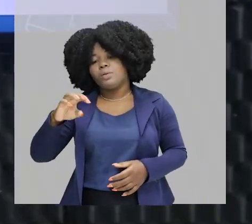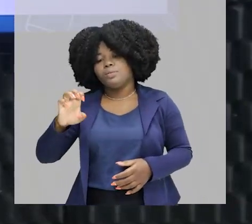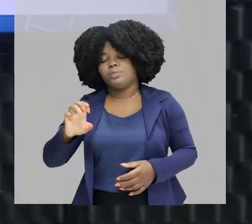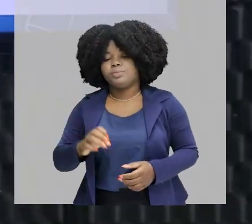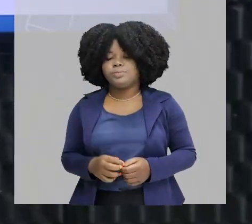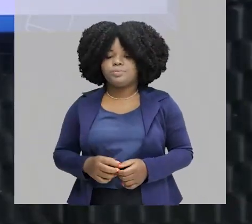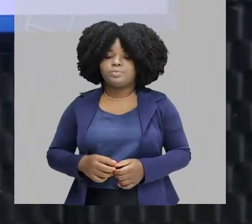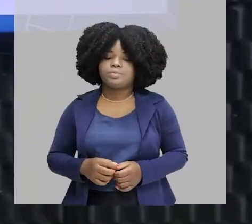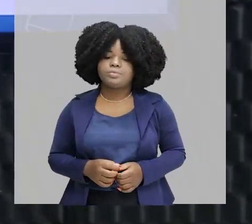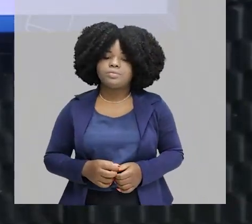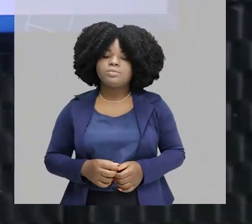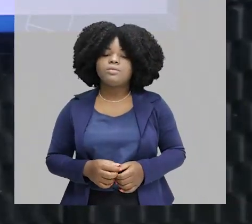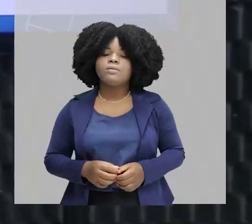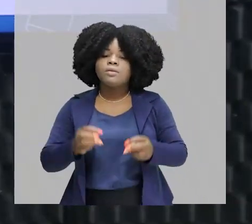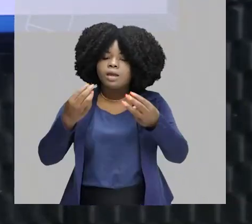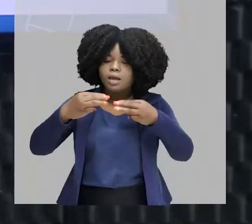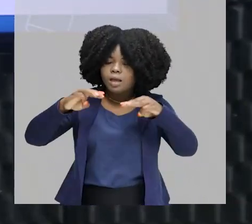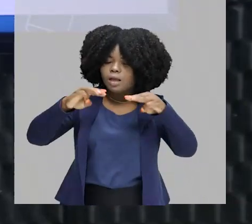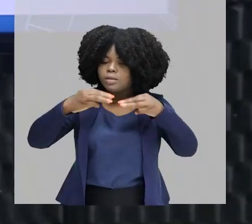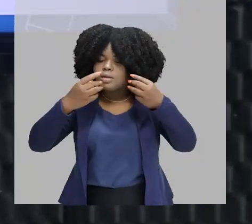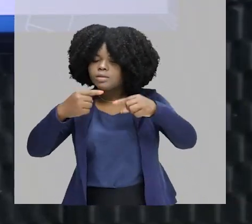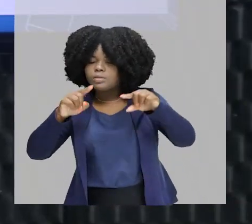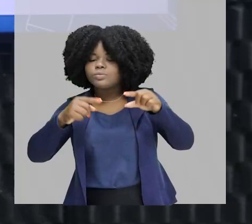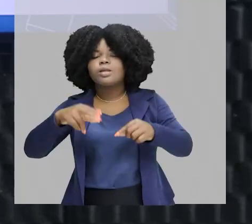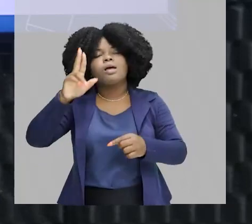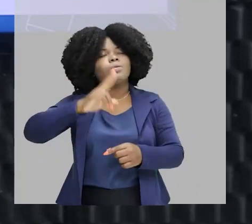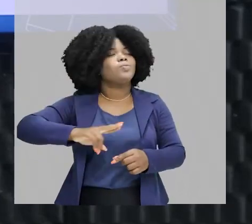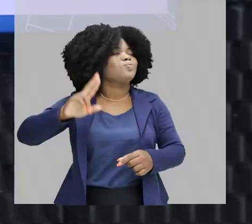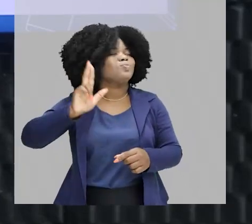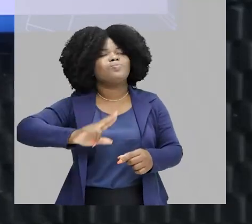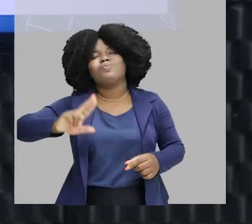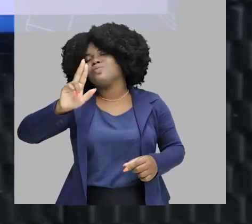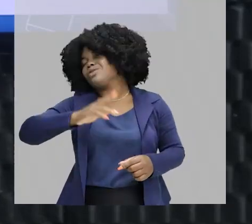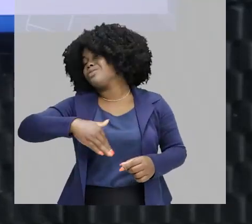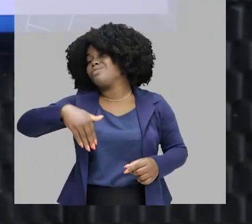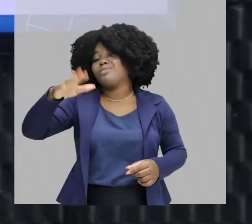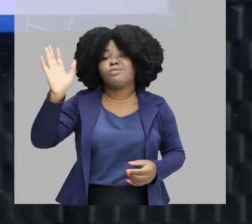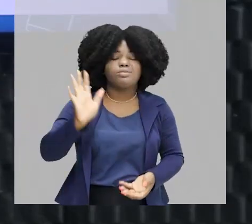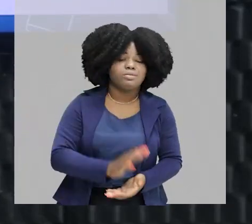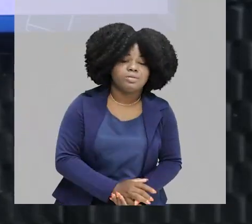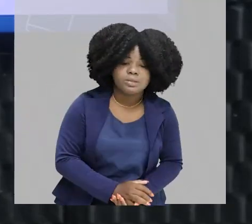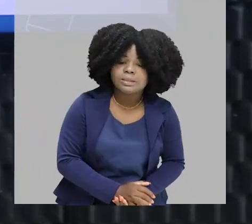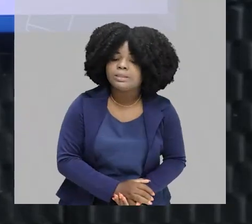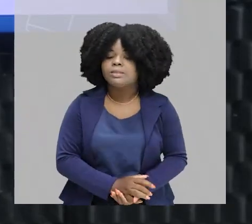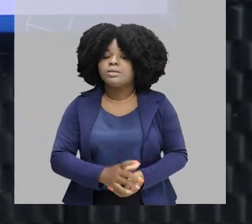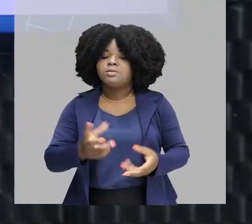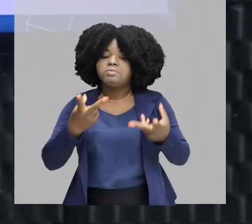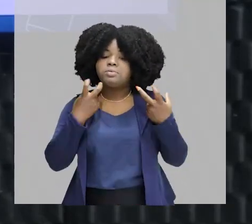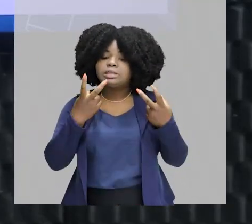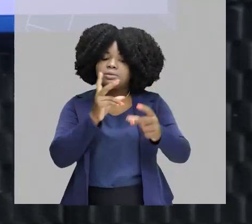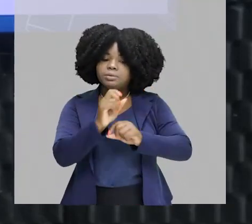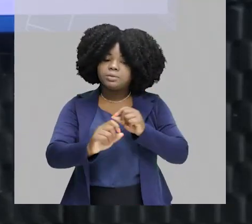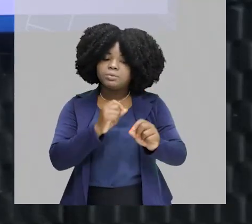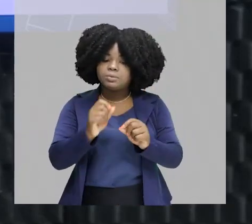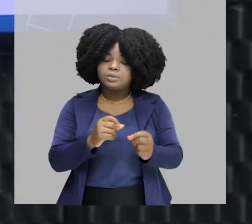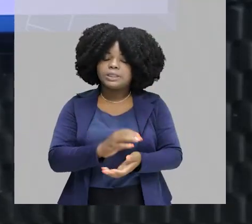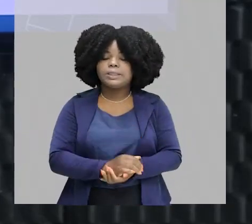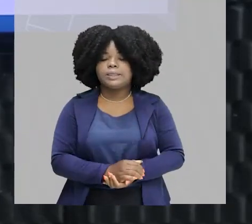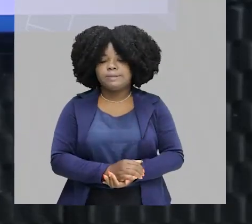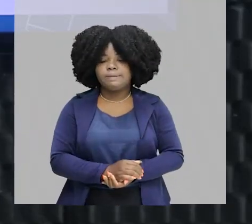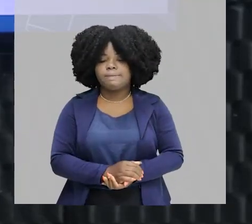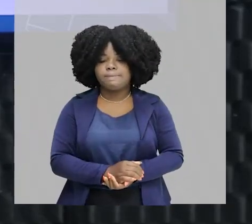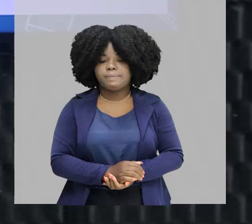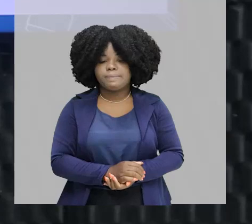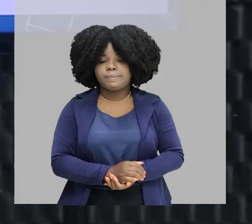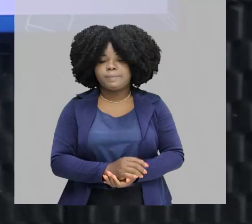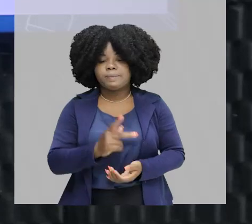contrações. As músicas usam muito isso aqui. E aí você deve ter percebido que a contração da terceira pessoa, do has, é